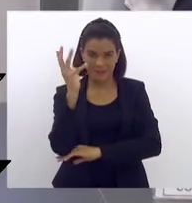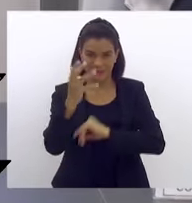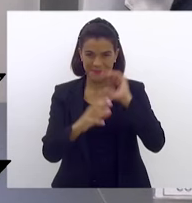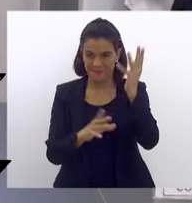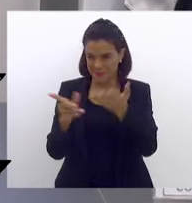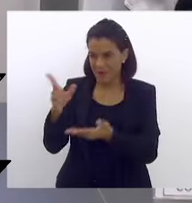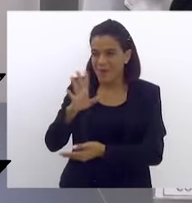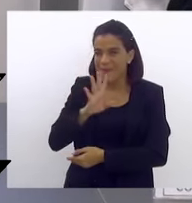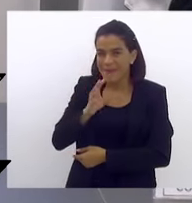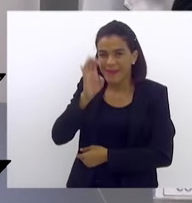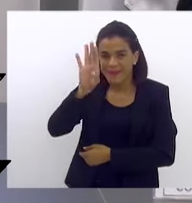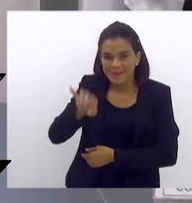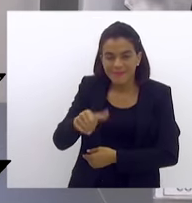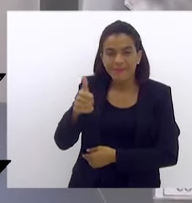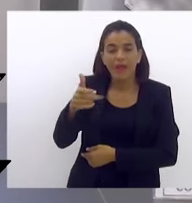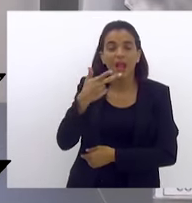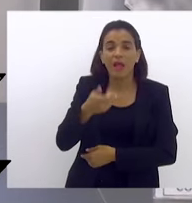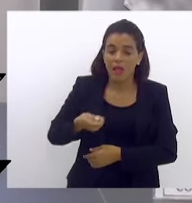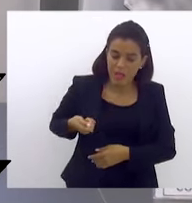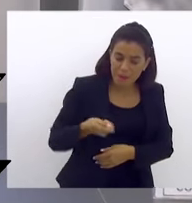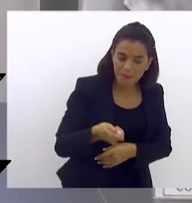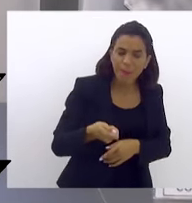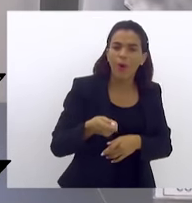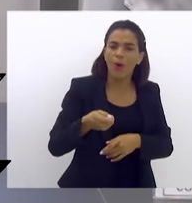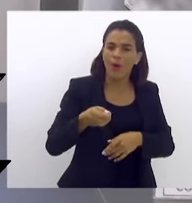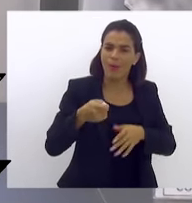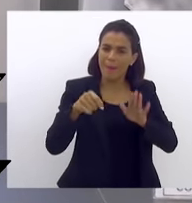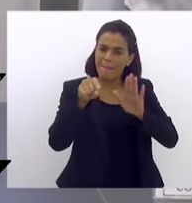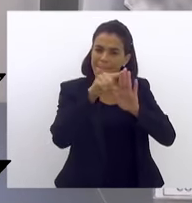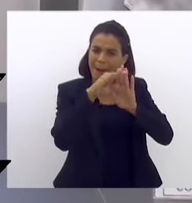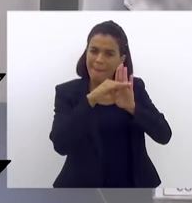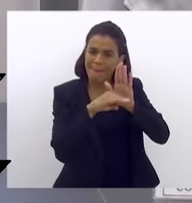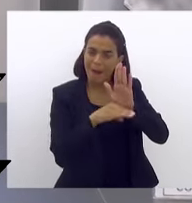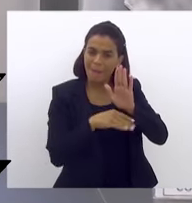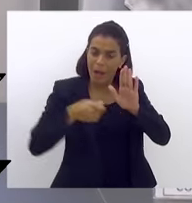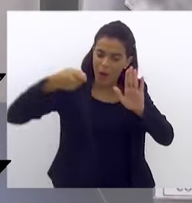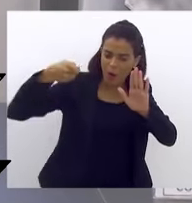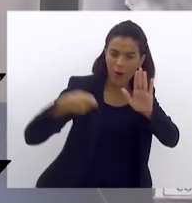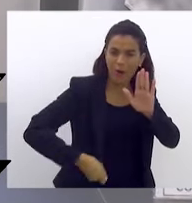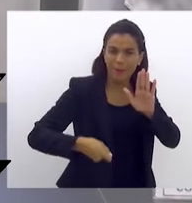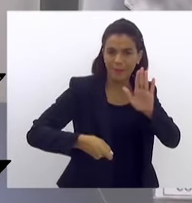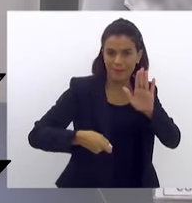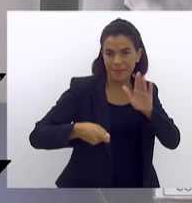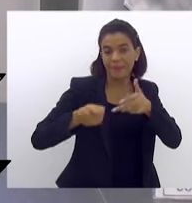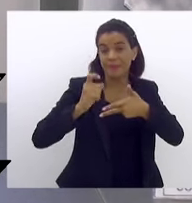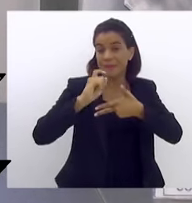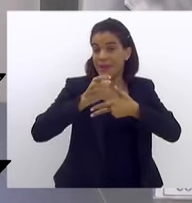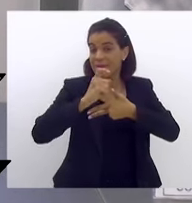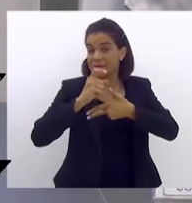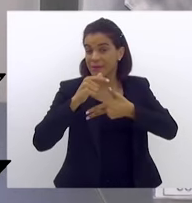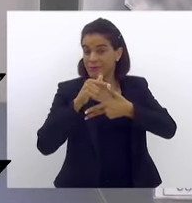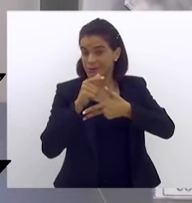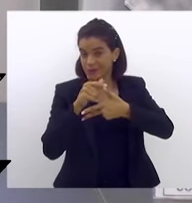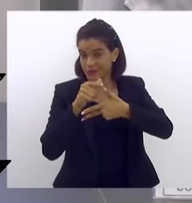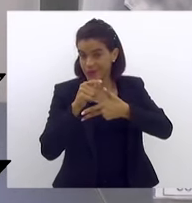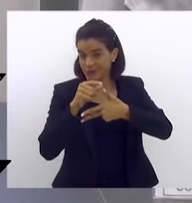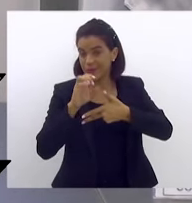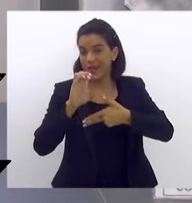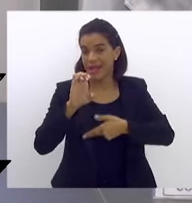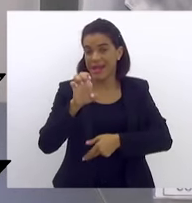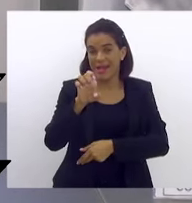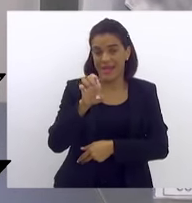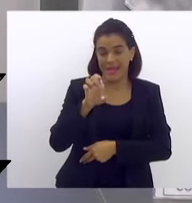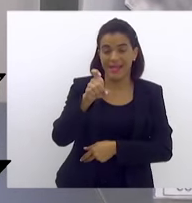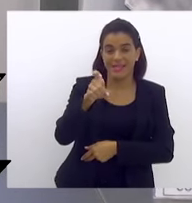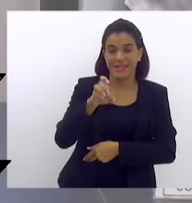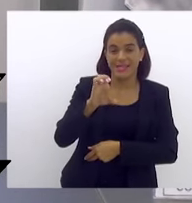conhece ela impõe elementos obrigatórios de adoção coercitiva pelo poder executivo e aí a minha preocupação da